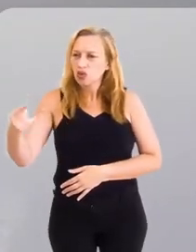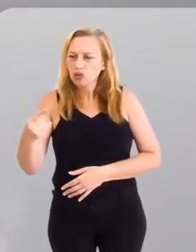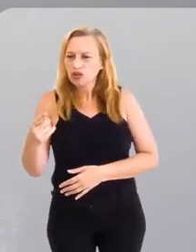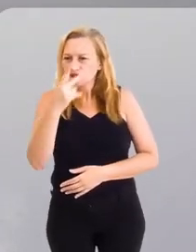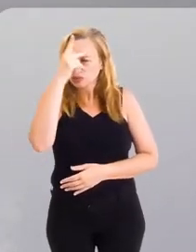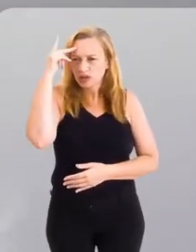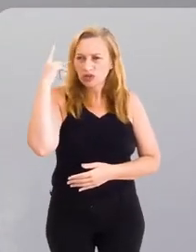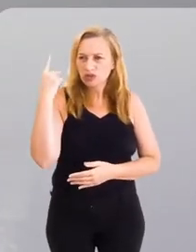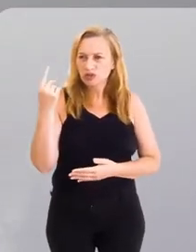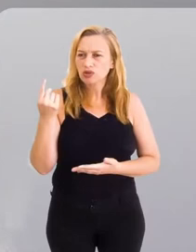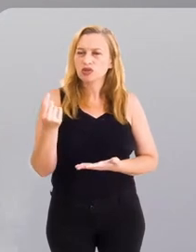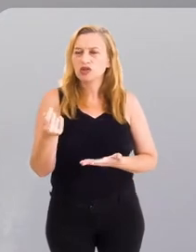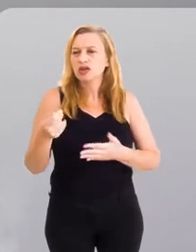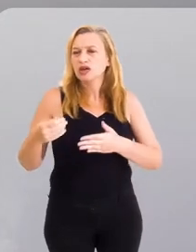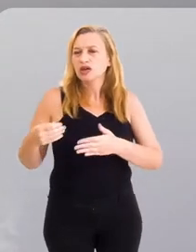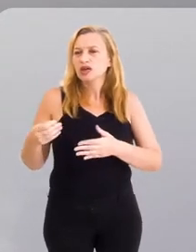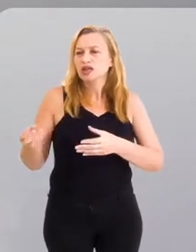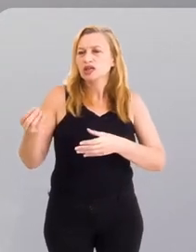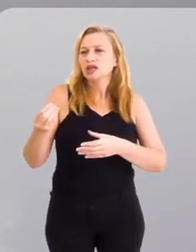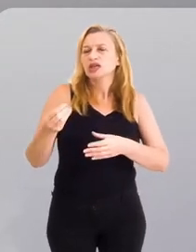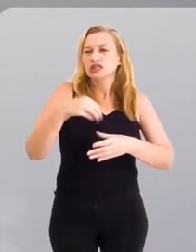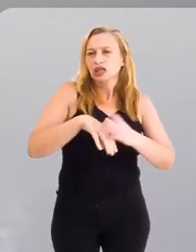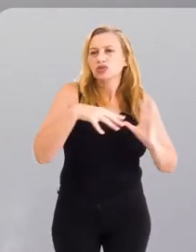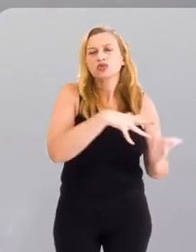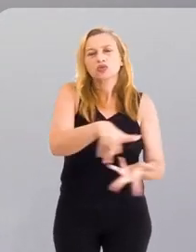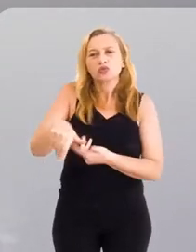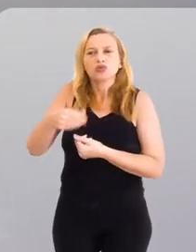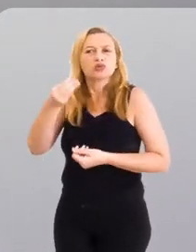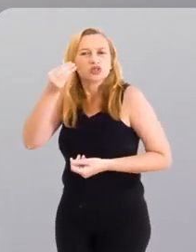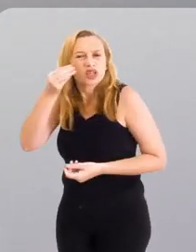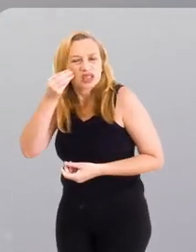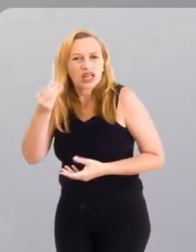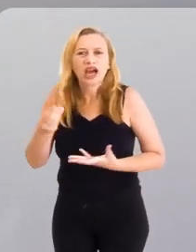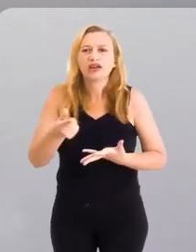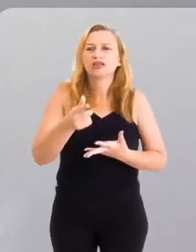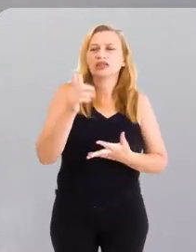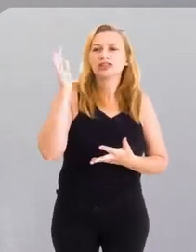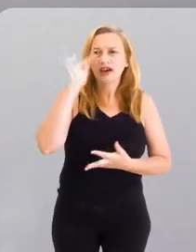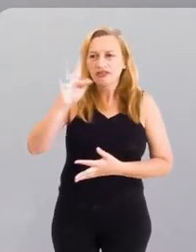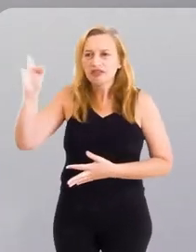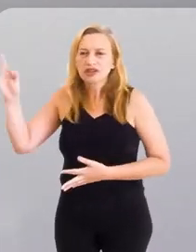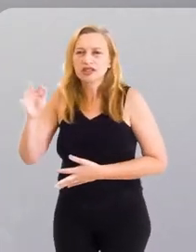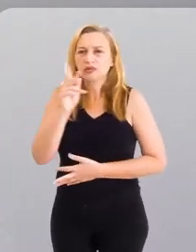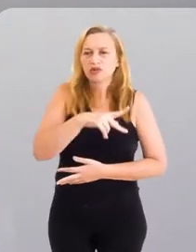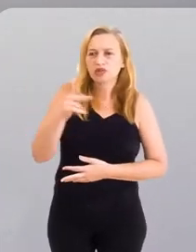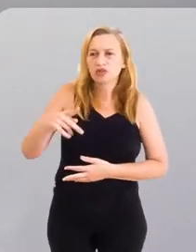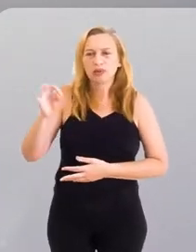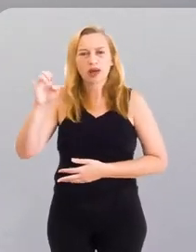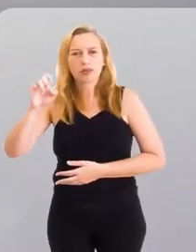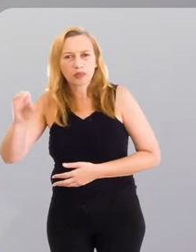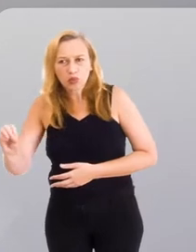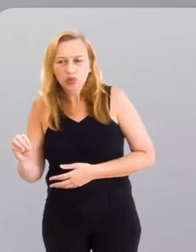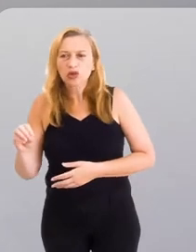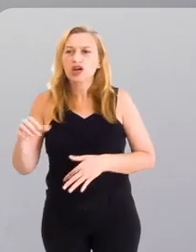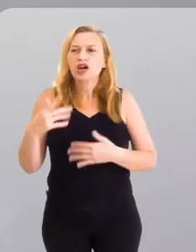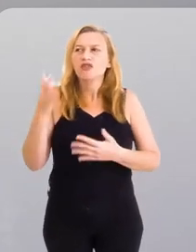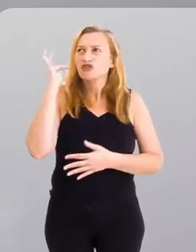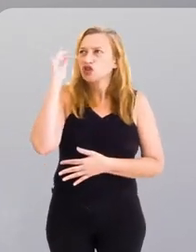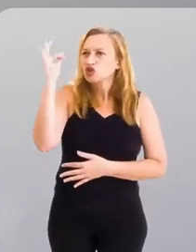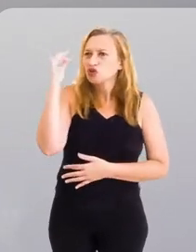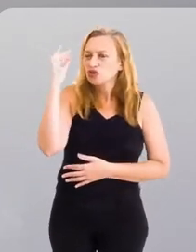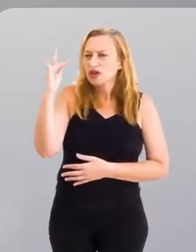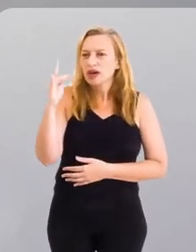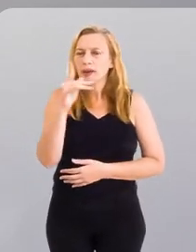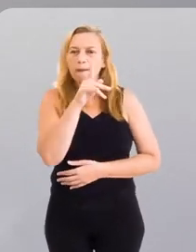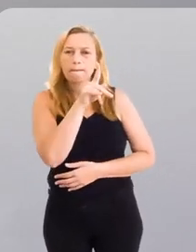ela, há outros autores isoladamente que pelo mundo também tentaram isso, como na França, o professor Pierre Hadot. Ela